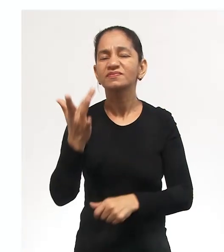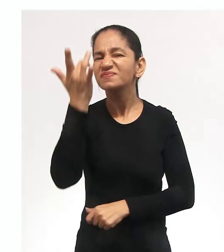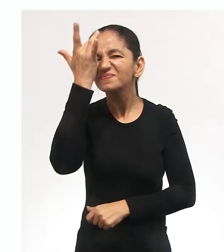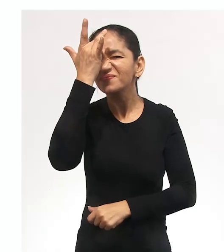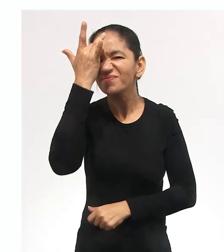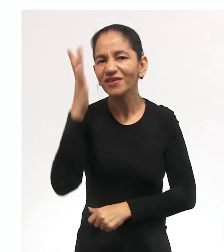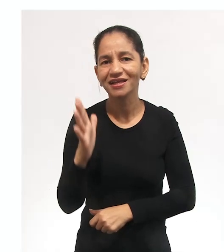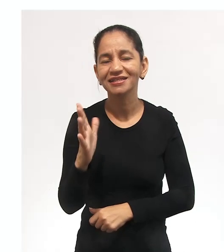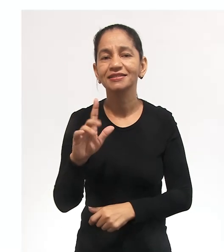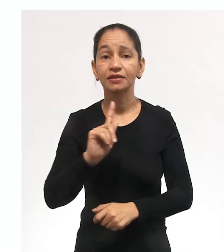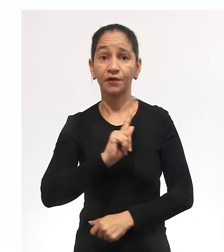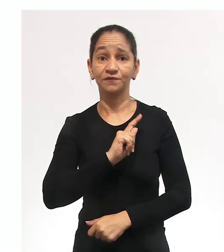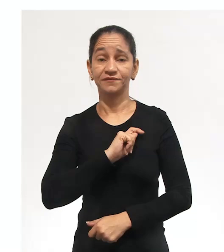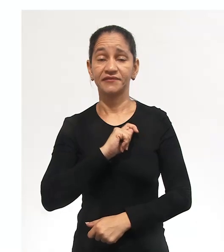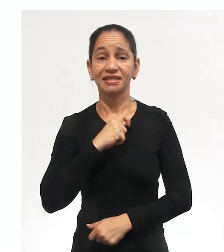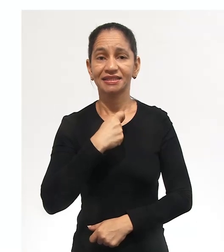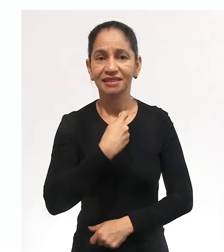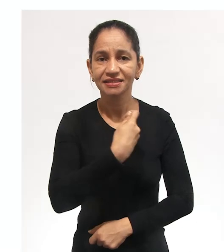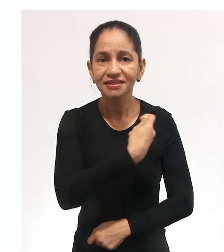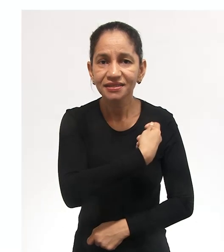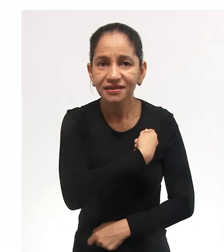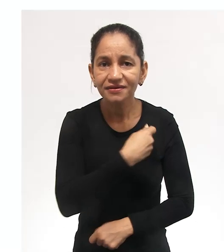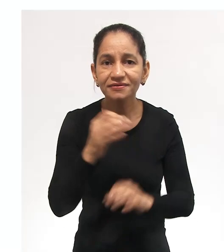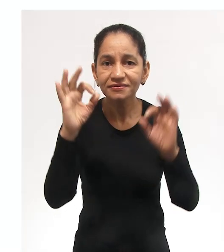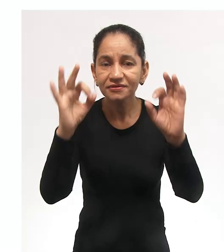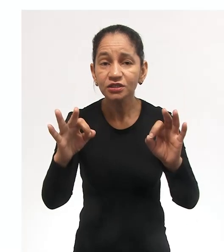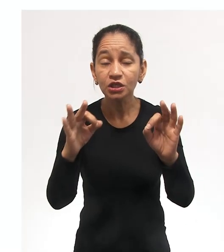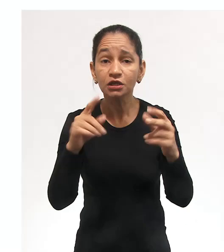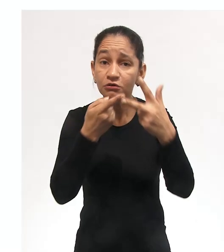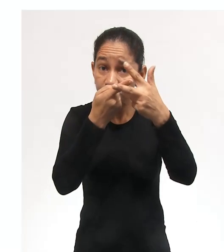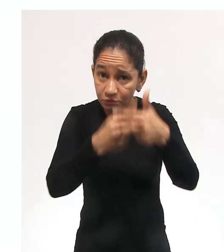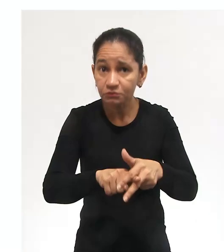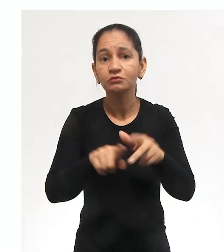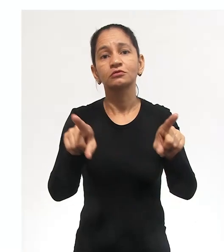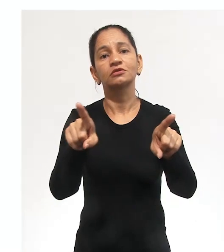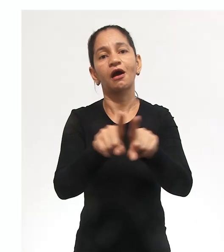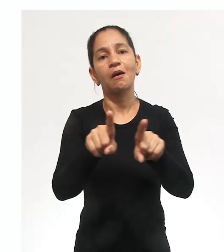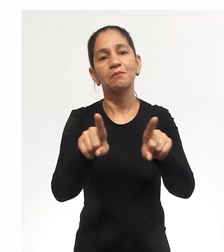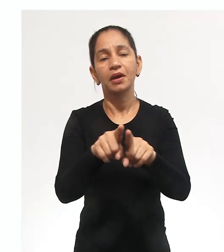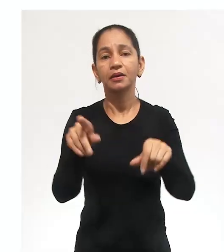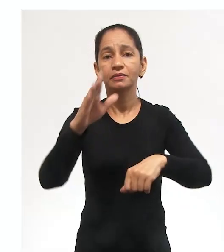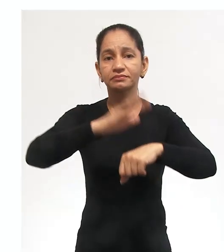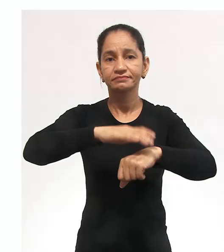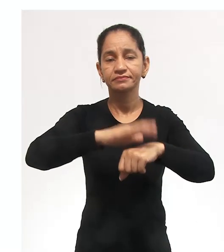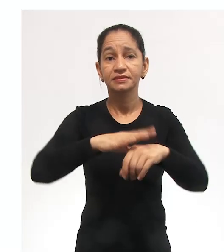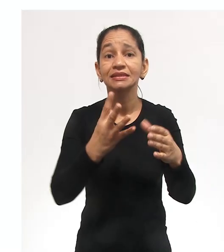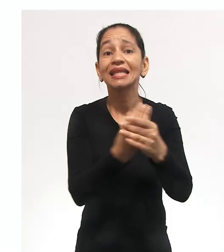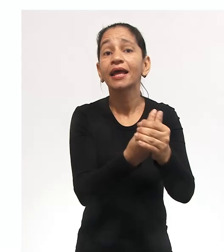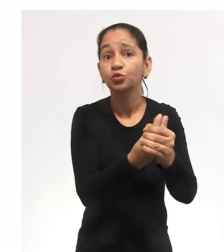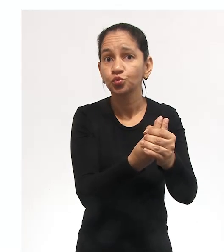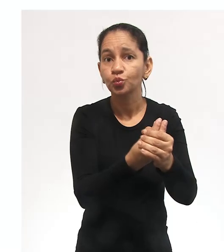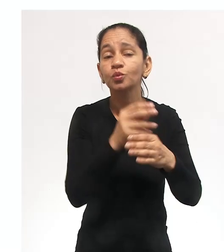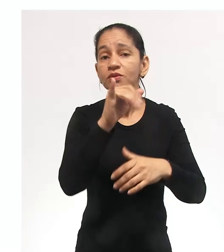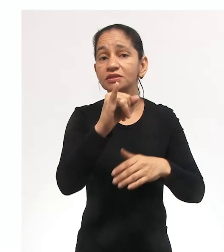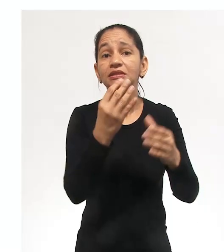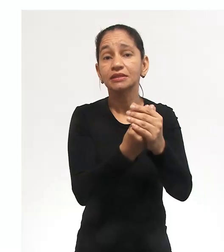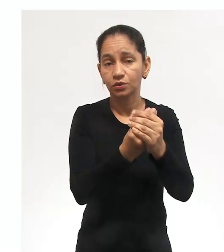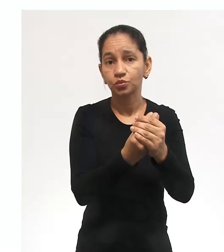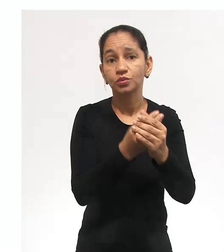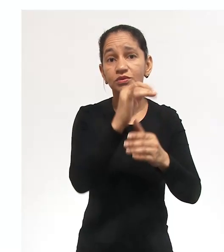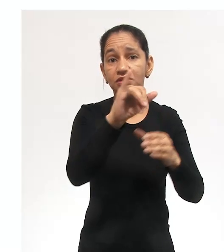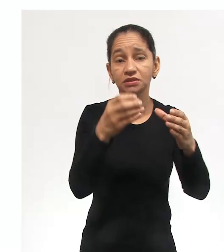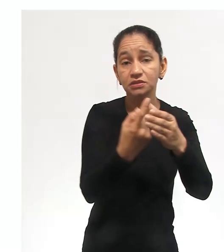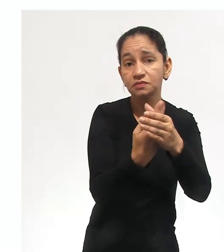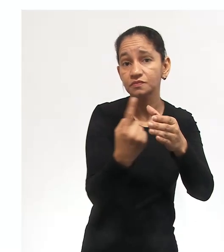né? Fiscalizar, olha só, e corrigir os seus próprios atos. E nessa seara, senhores, nós passamos